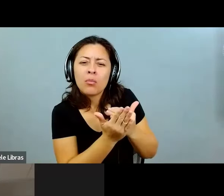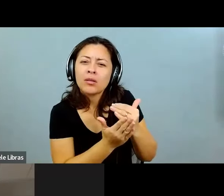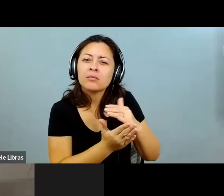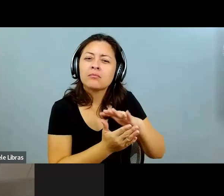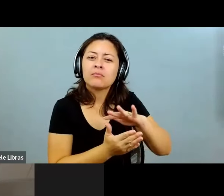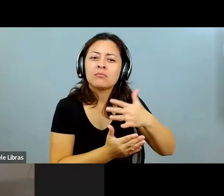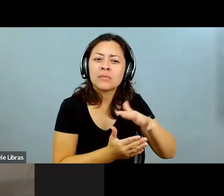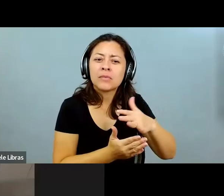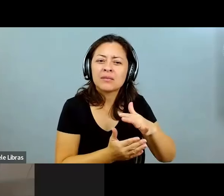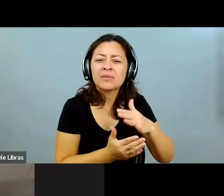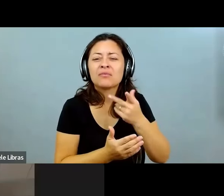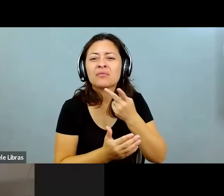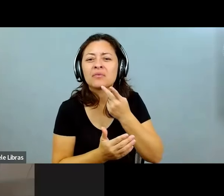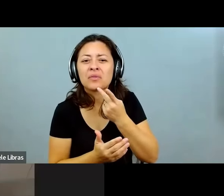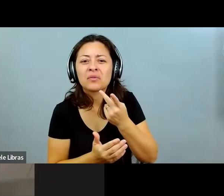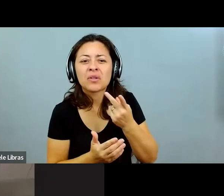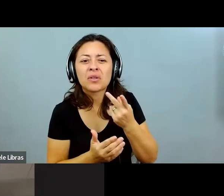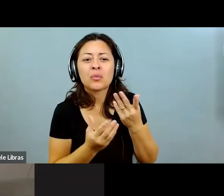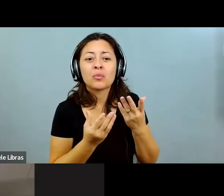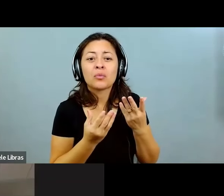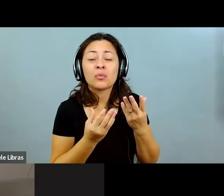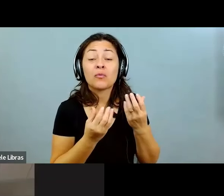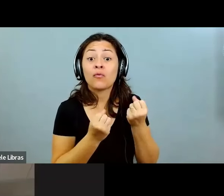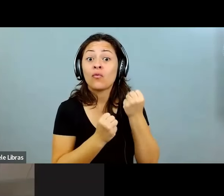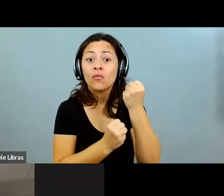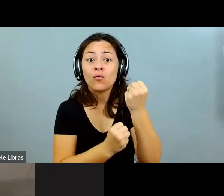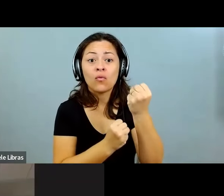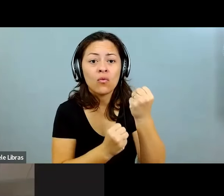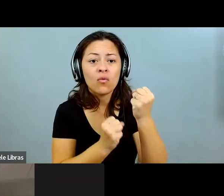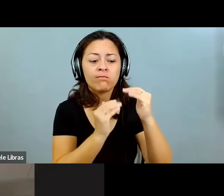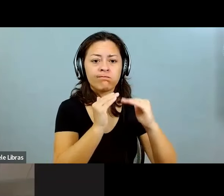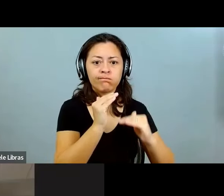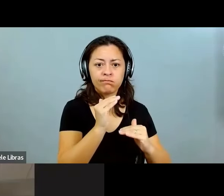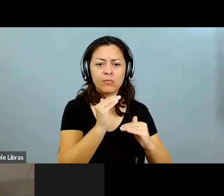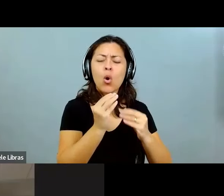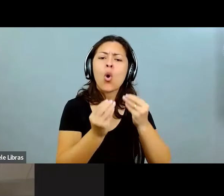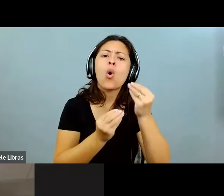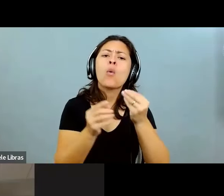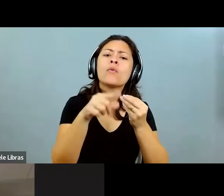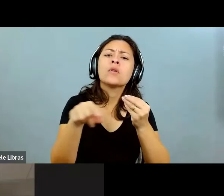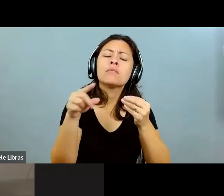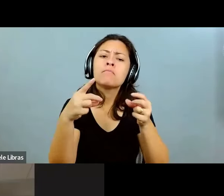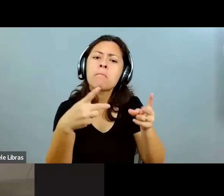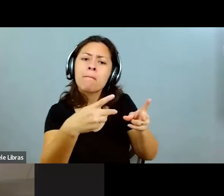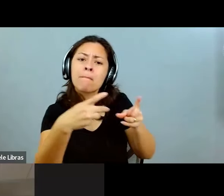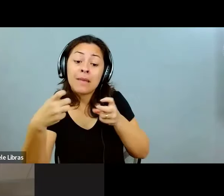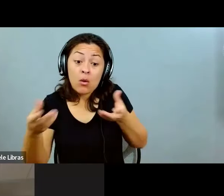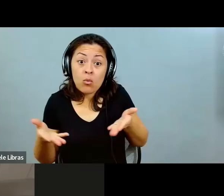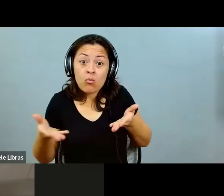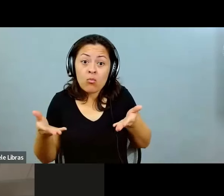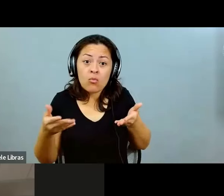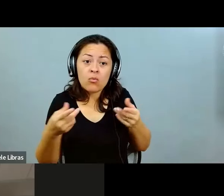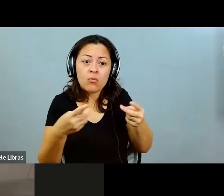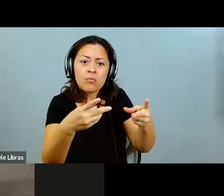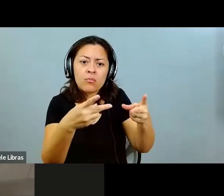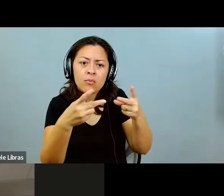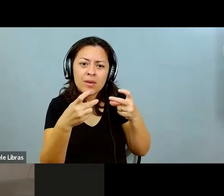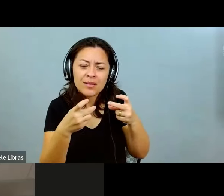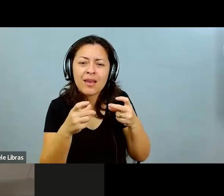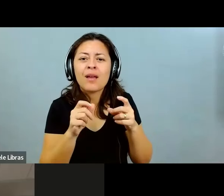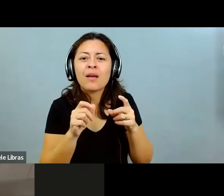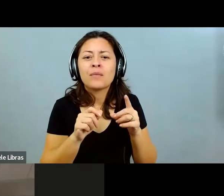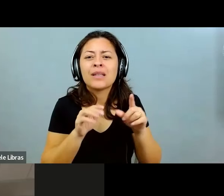consultorias falando que tava bastante bastante forte eh mas como é que vocês estão enxergando agora principalmente com esses últimos dias